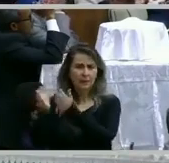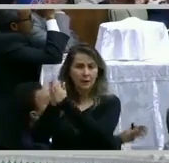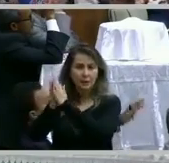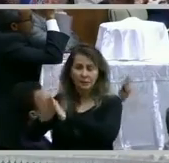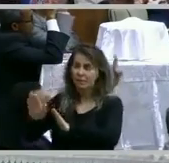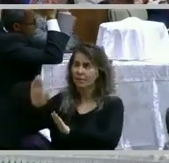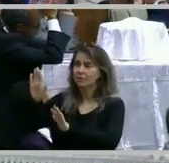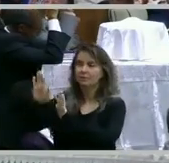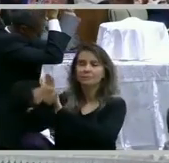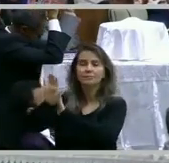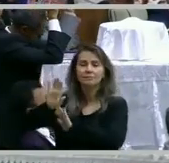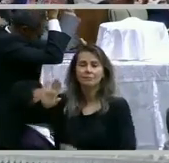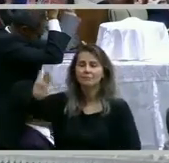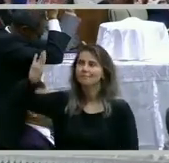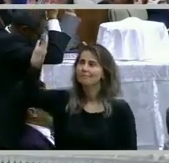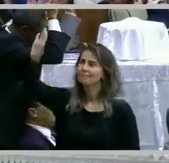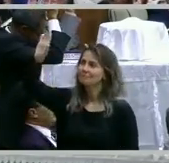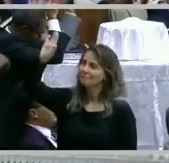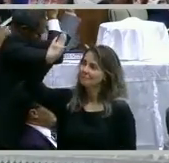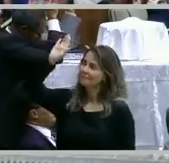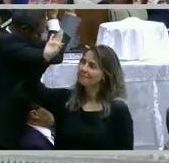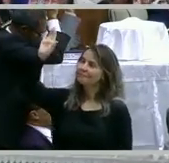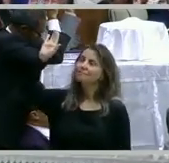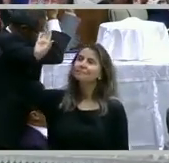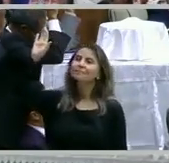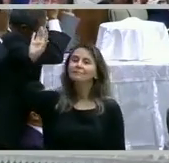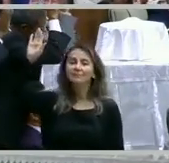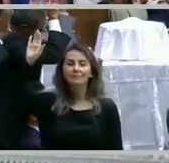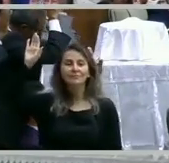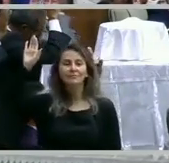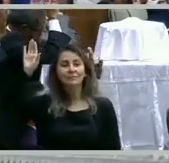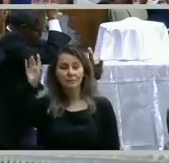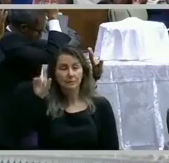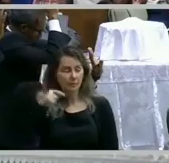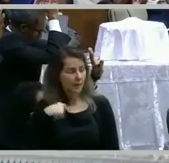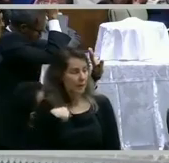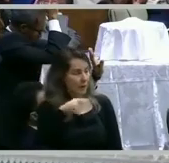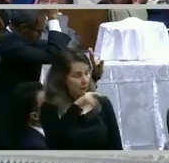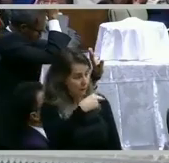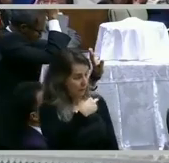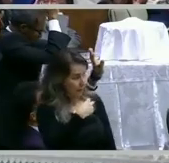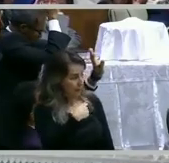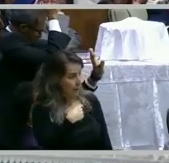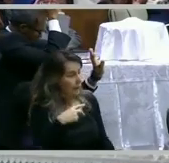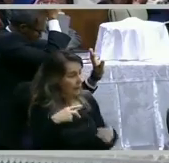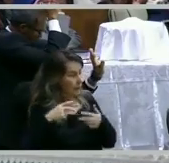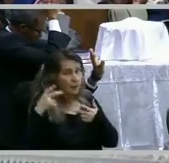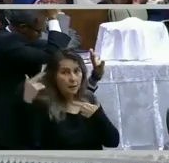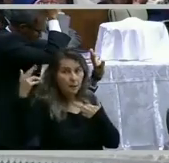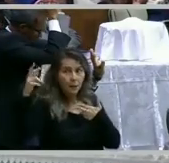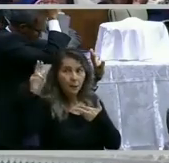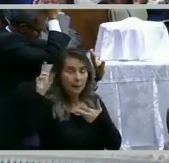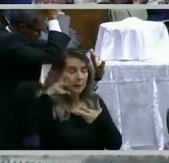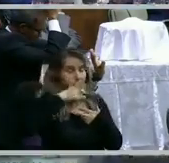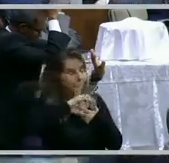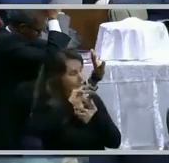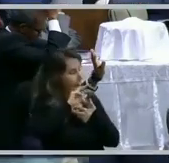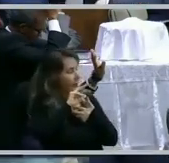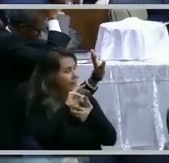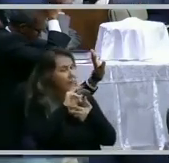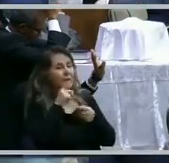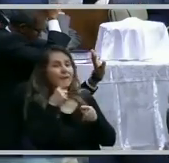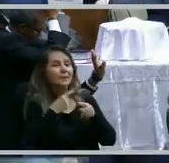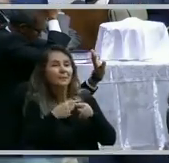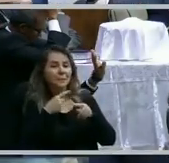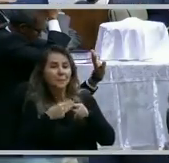adore. Adore. Quem vê a mim, vê o Pai. Quem vê a mim, vê o Pai. Quem vê a mim, vê o Pai. Porque Jesus é o resplendor